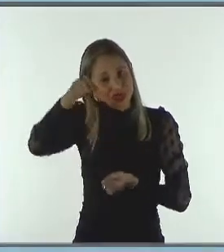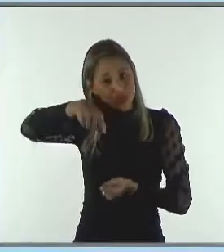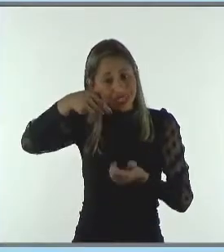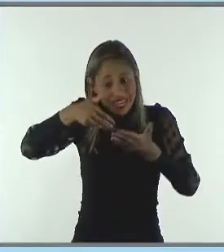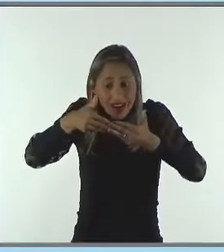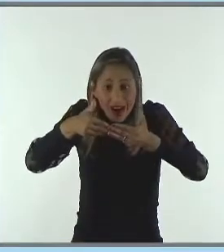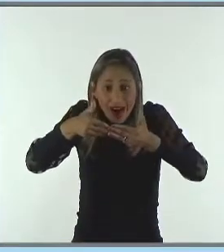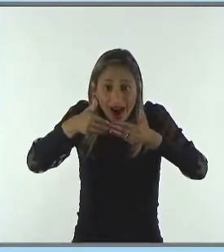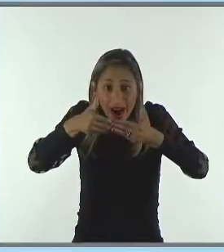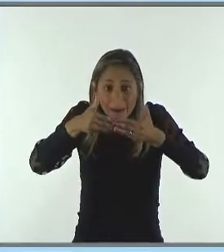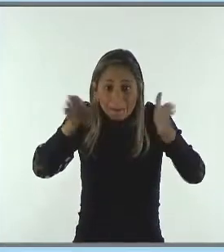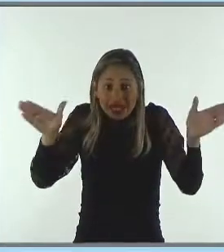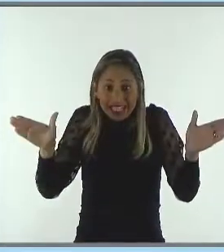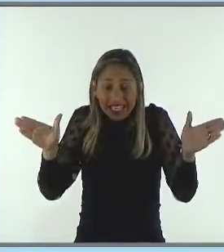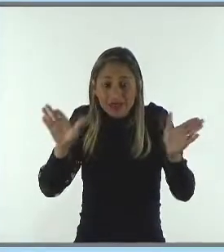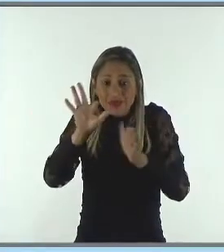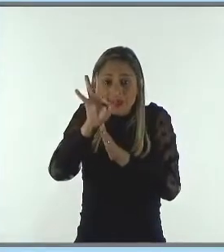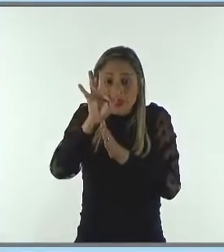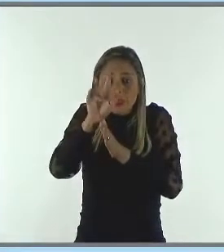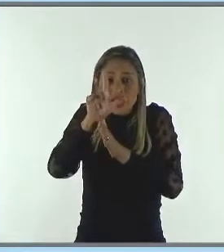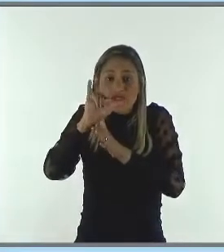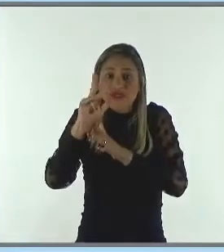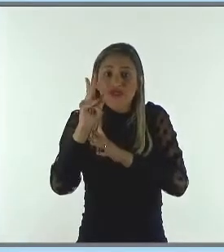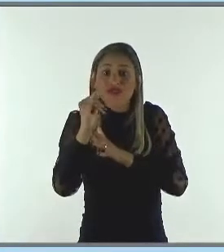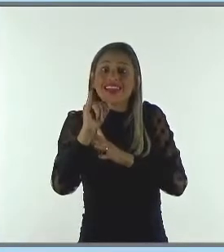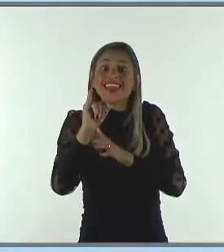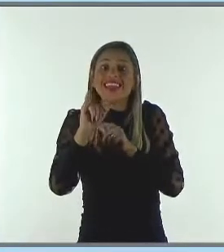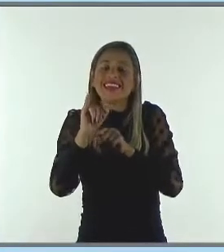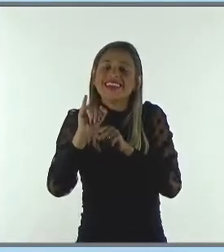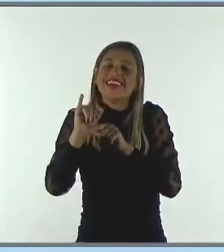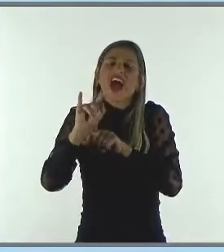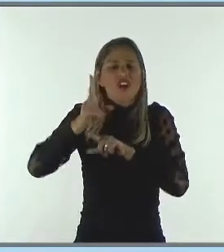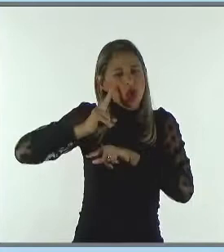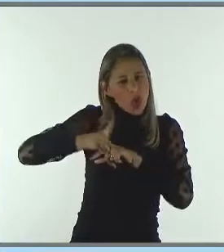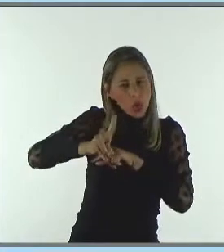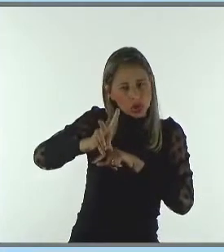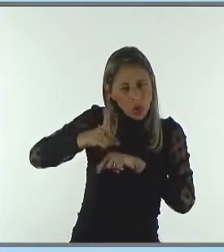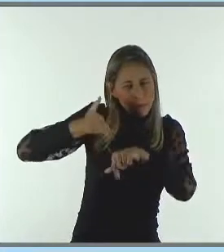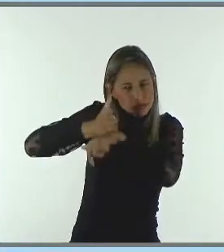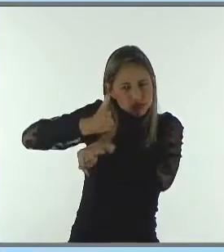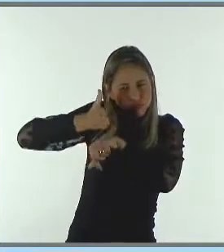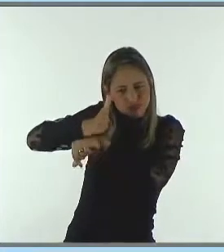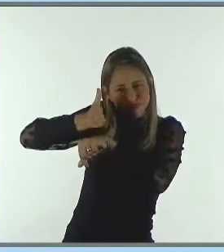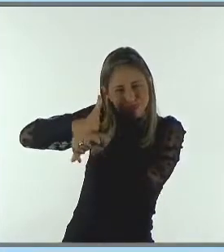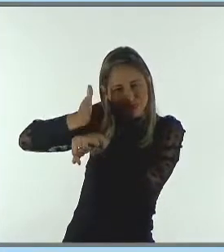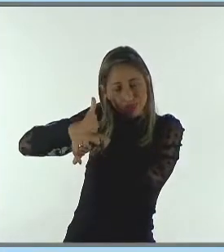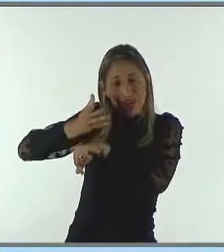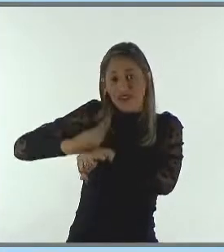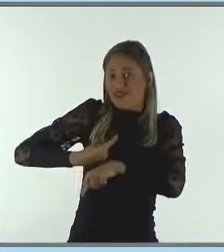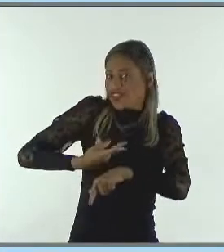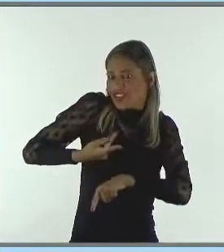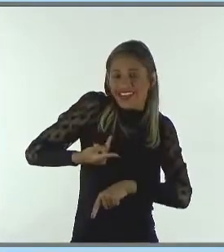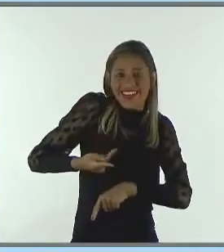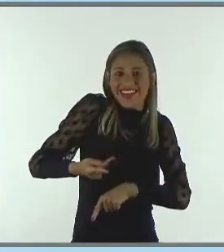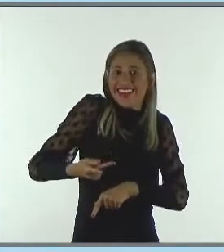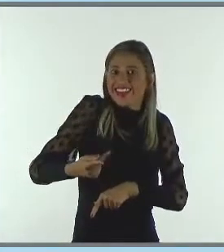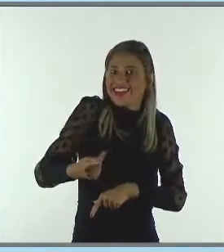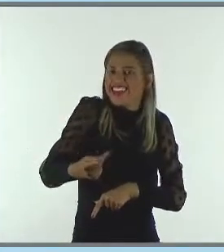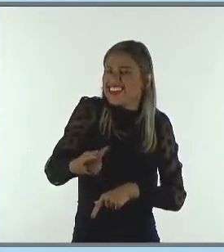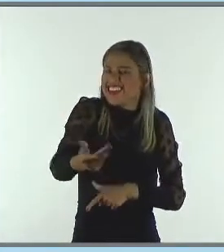esse FLI que eu frequentei tanto, vou continuar frequentando, né? Vida longa a esse